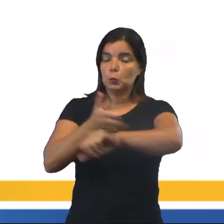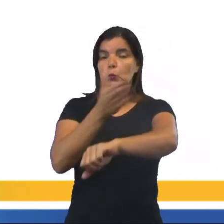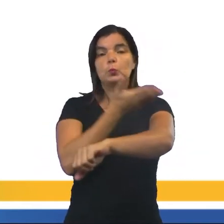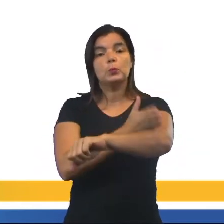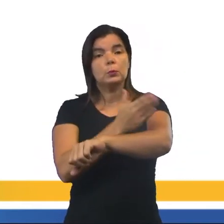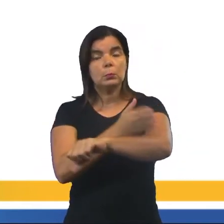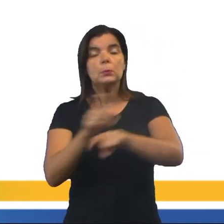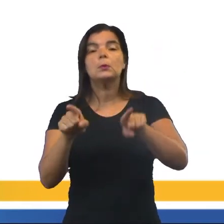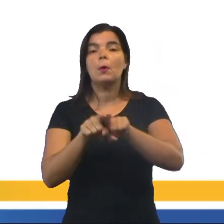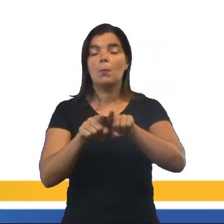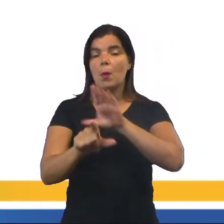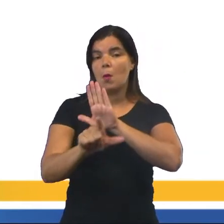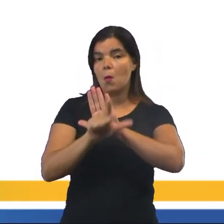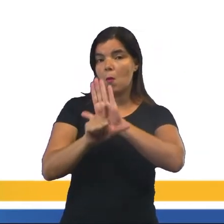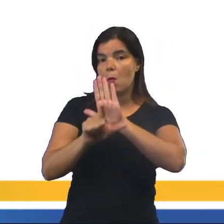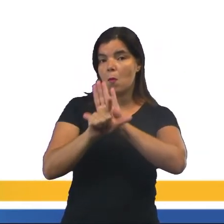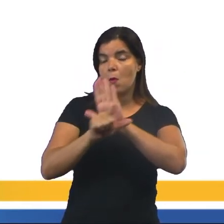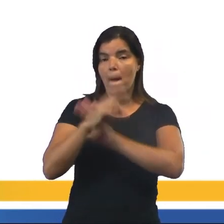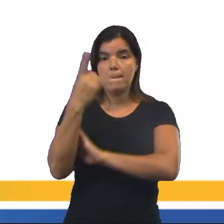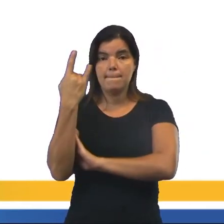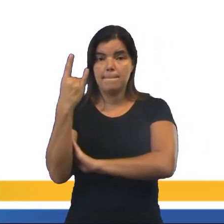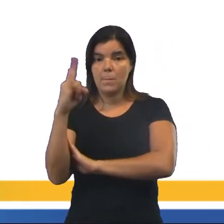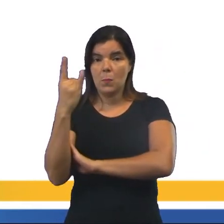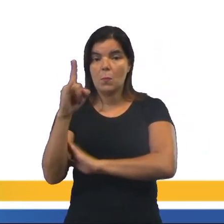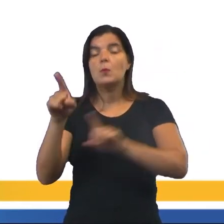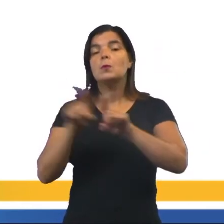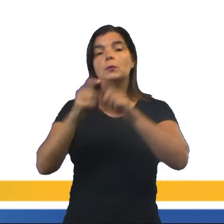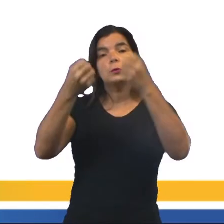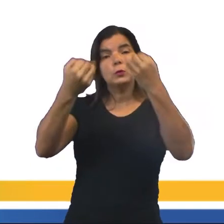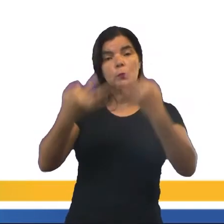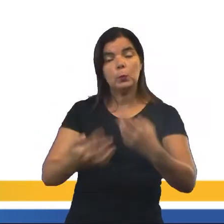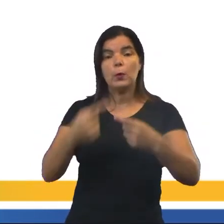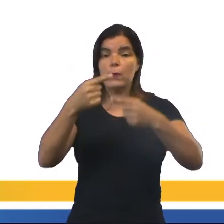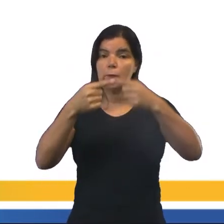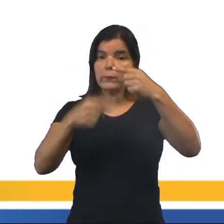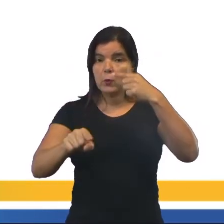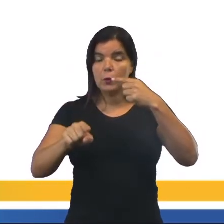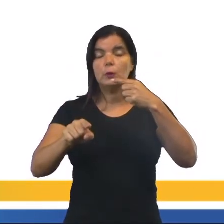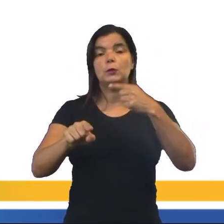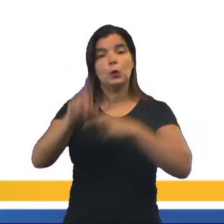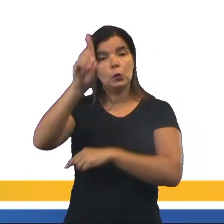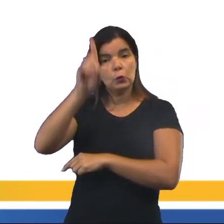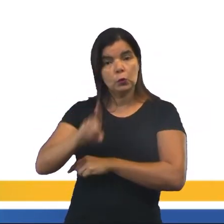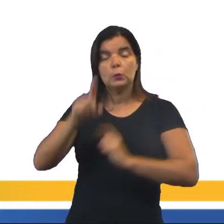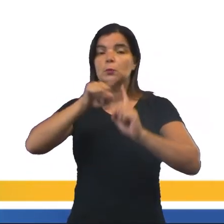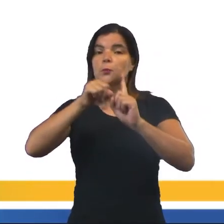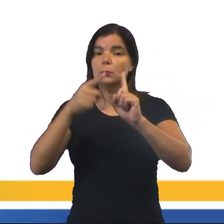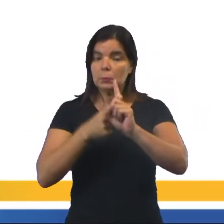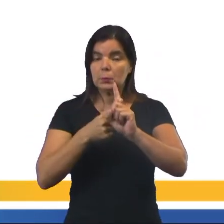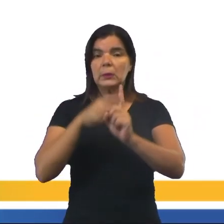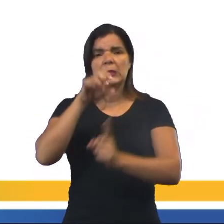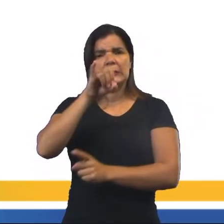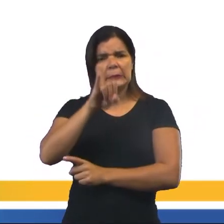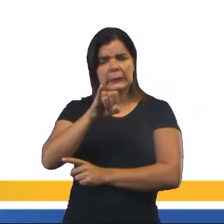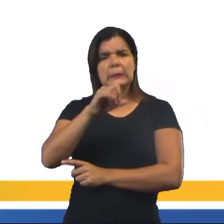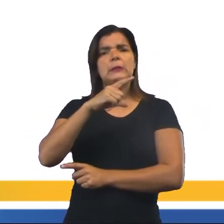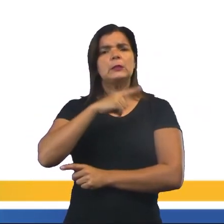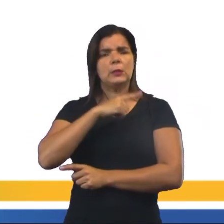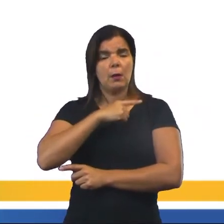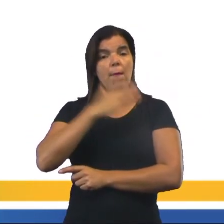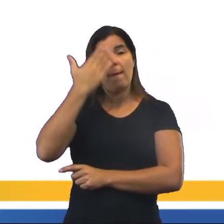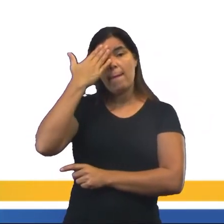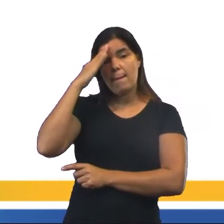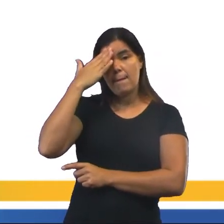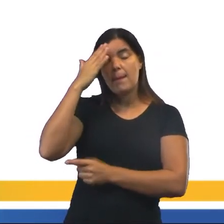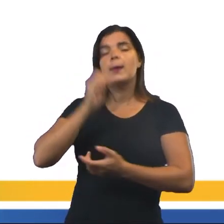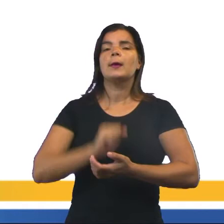práticas. A legislação boliviana menciona violência contra os direitos reprodutivos. Se devidamente